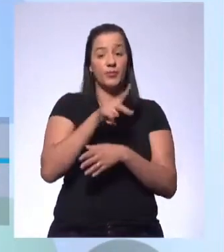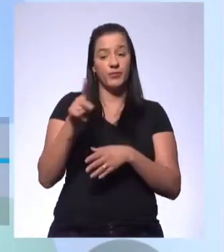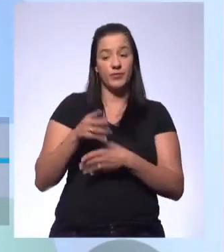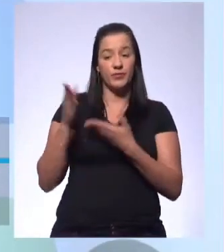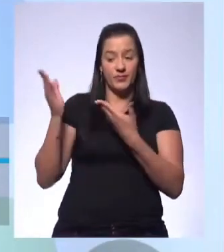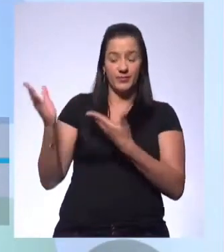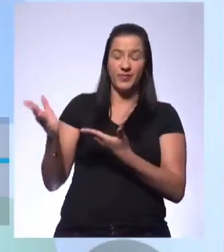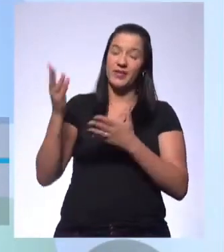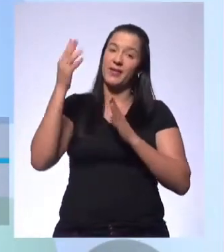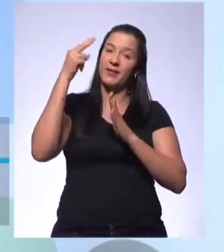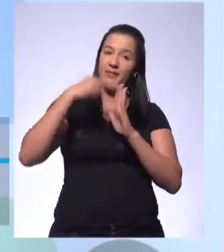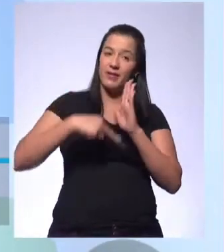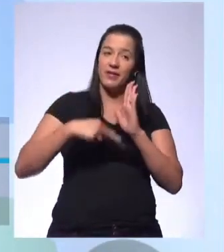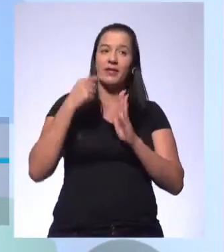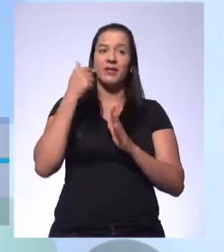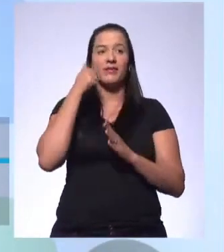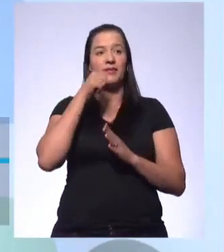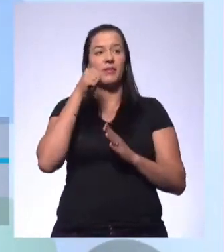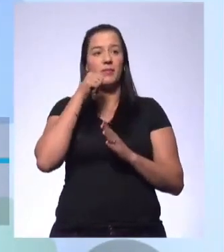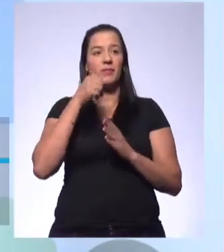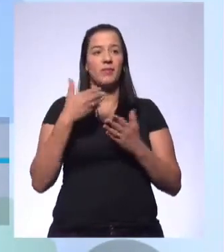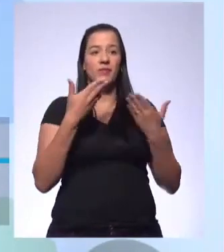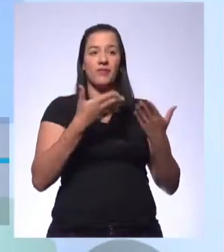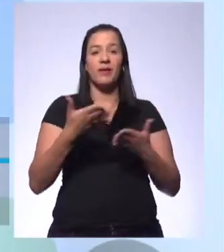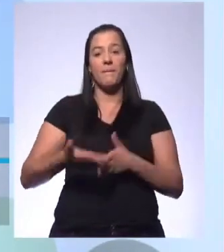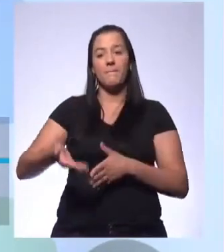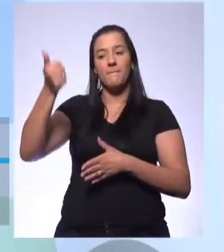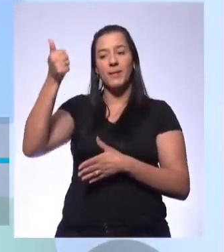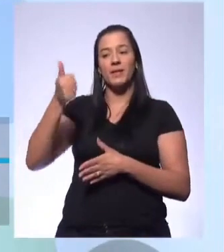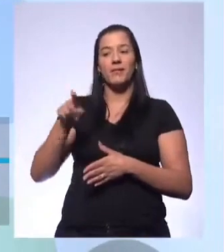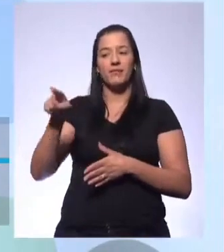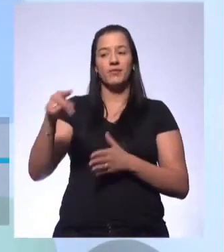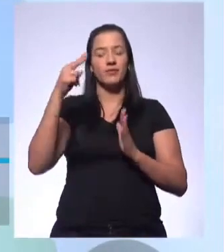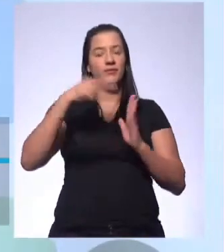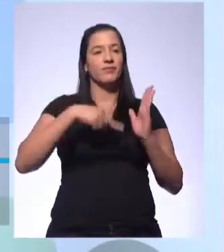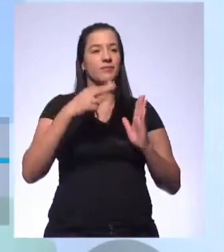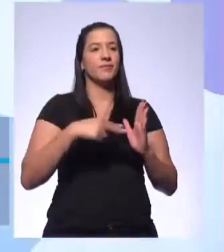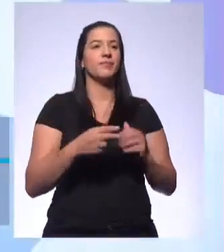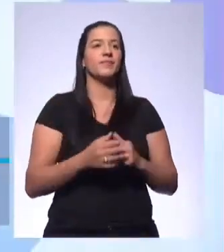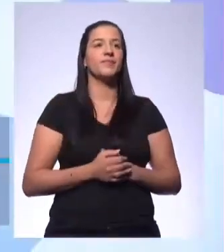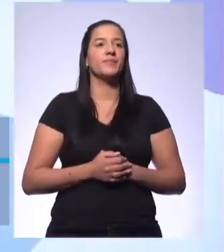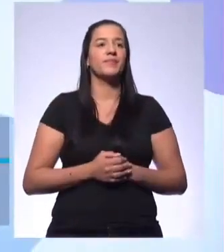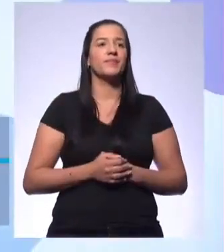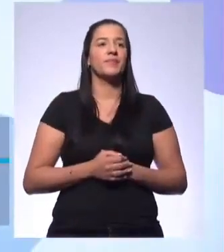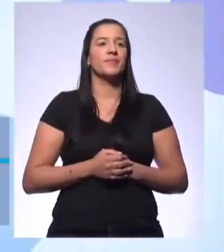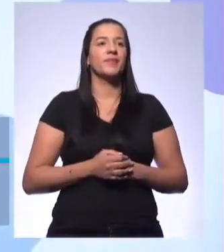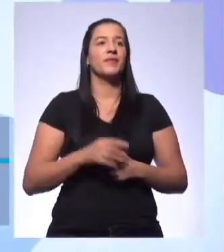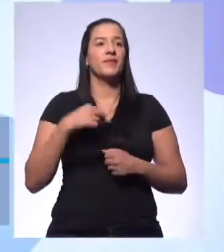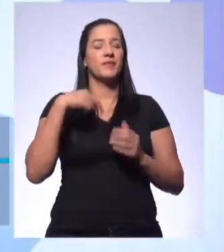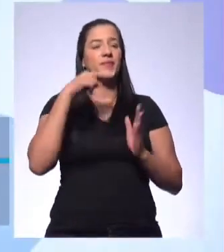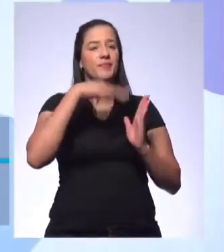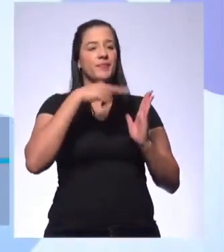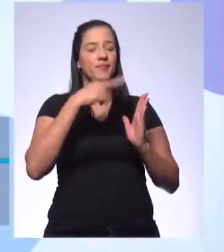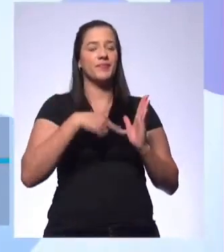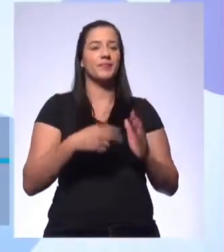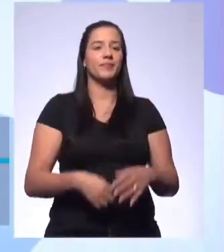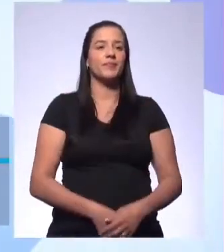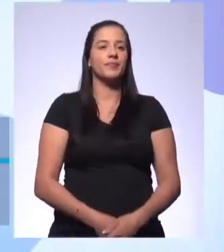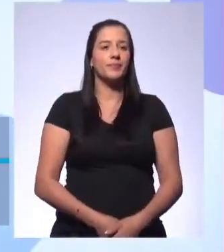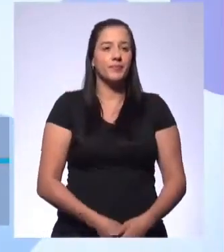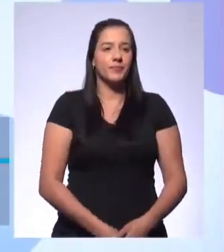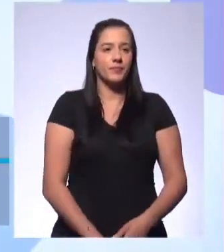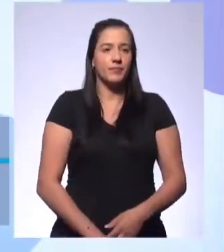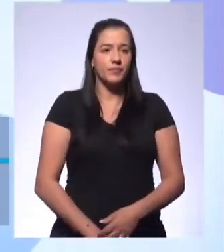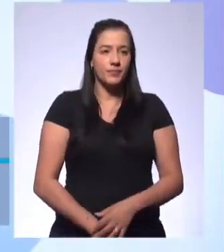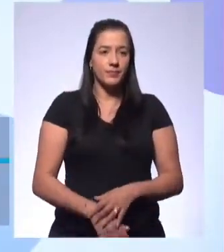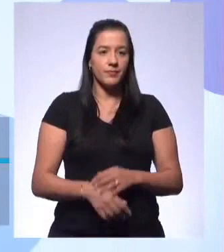Mauro ler, porque é um poema que se dirige à mulher, eu acho que fica melhor o Mauro ler. Sim, será? Ler poesia? Nossa, muito bacana. Vamos lá então, leitura